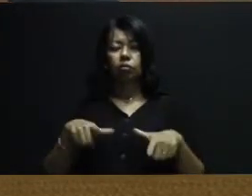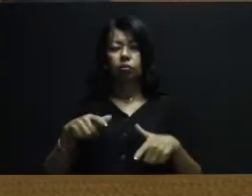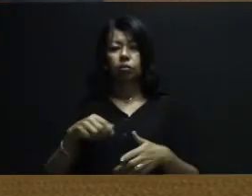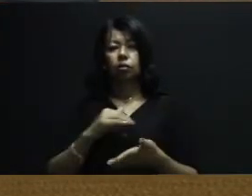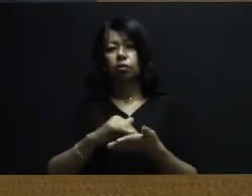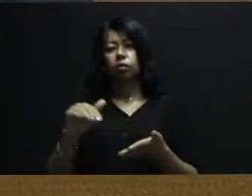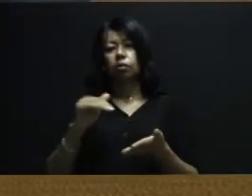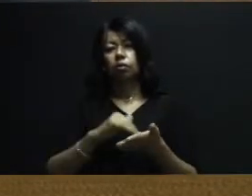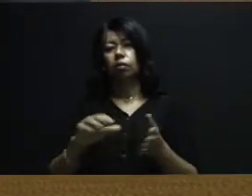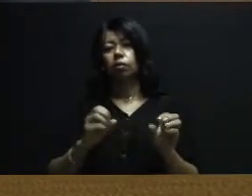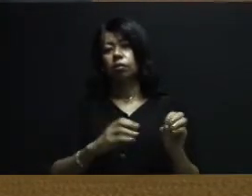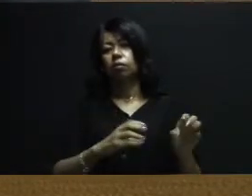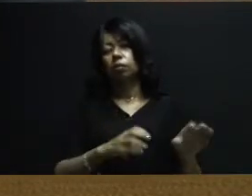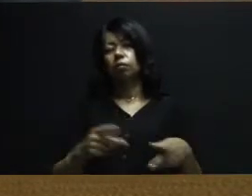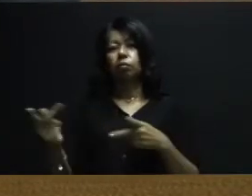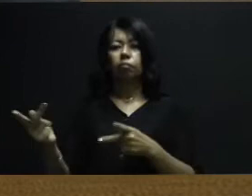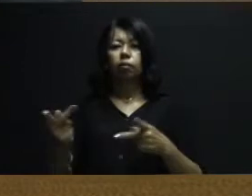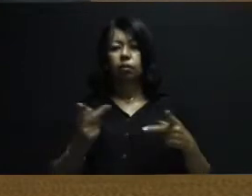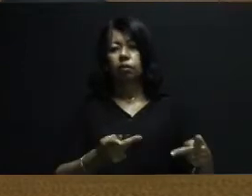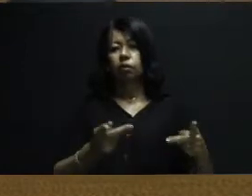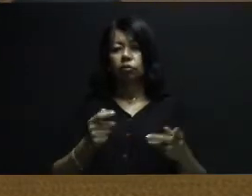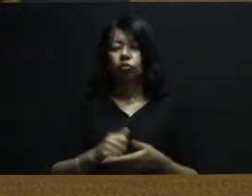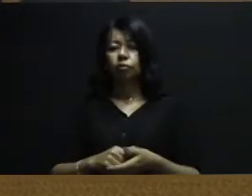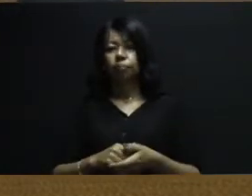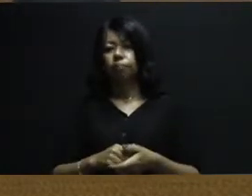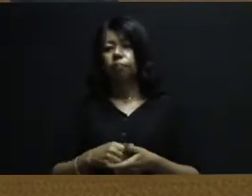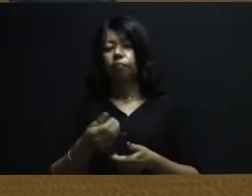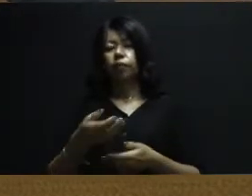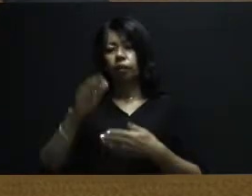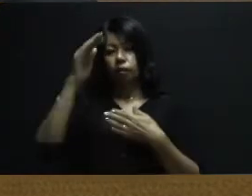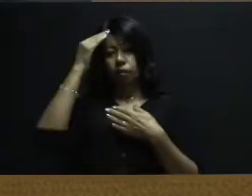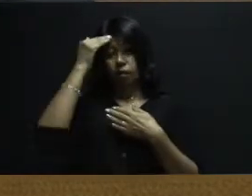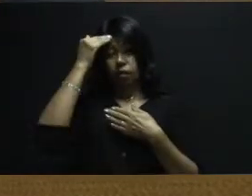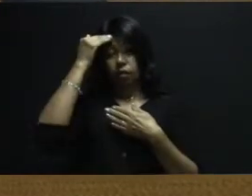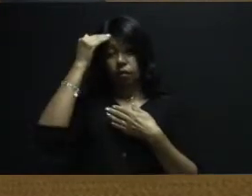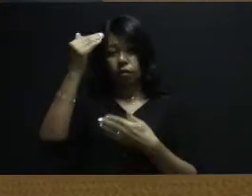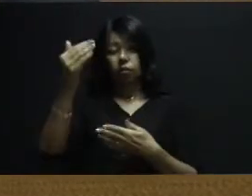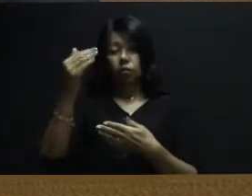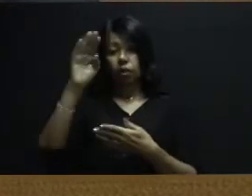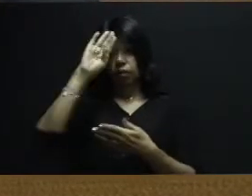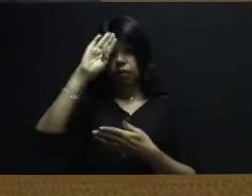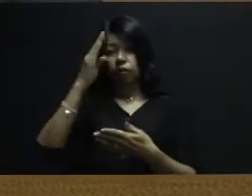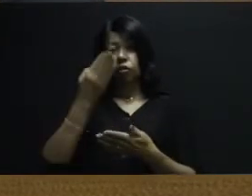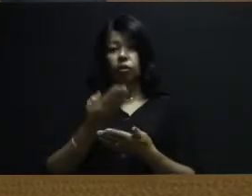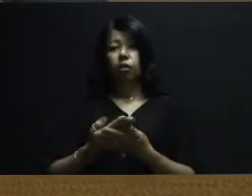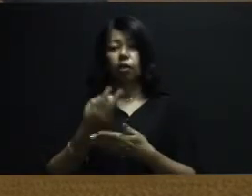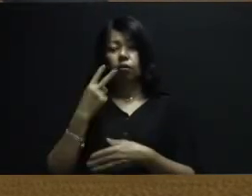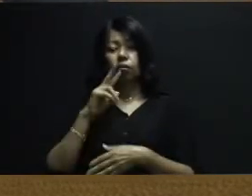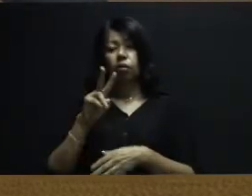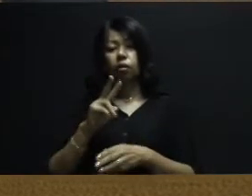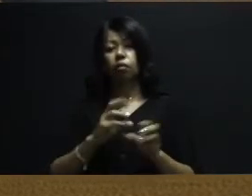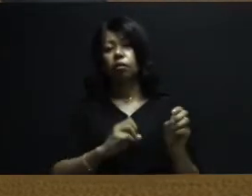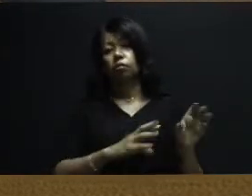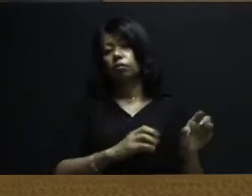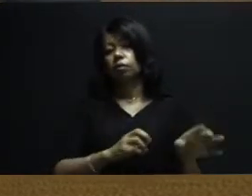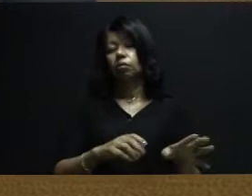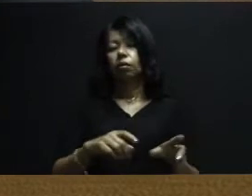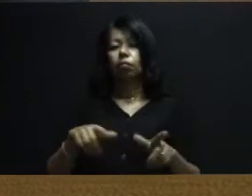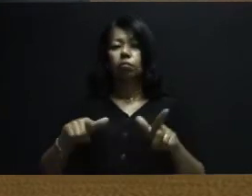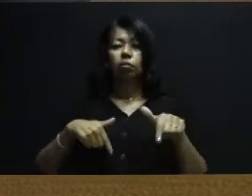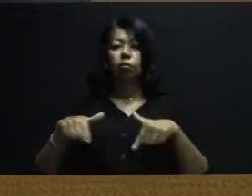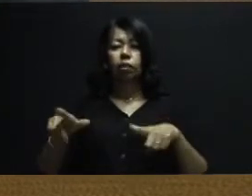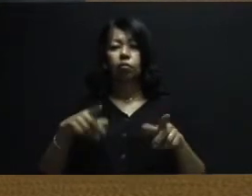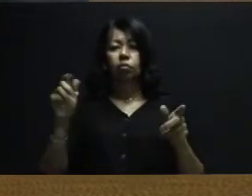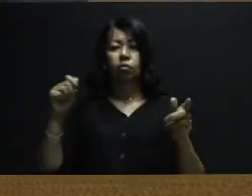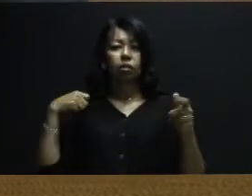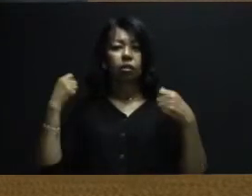de Educação está presente. Quero acreditar que é um olhar da educação ao profissional de educação